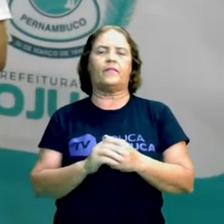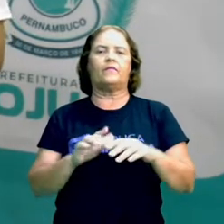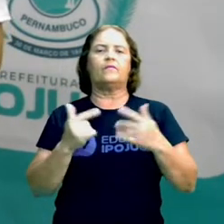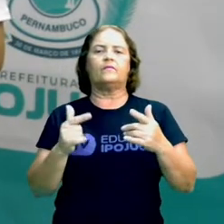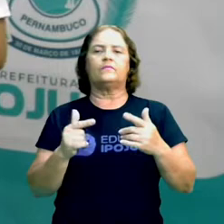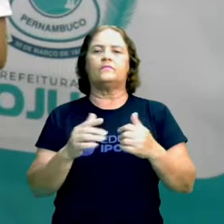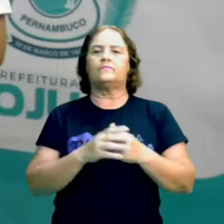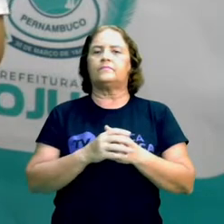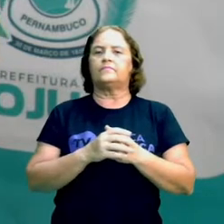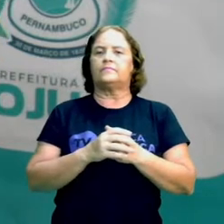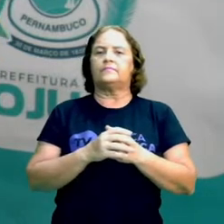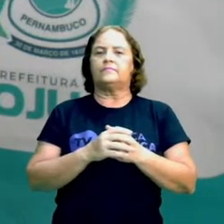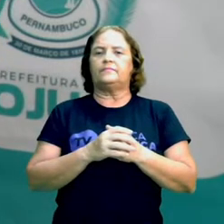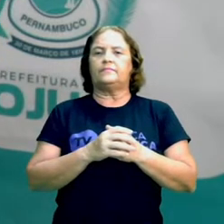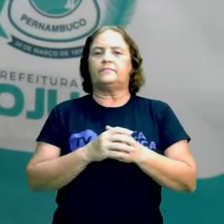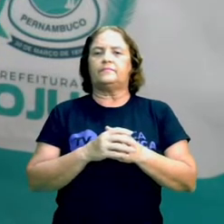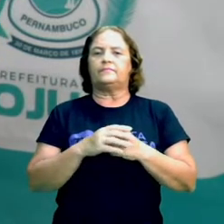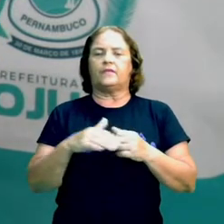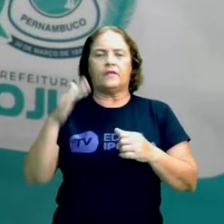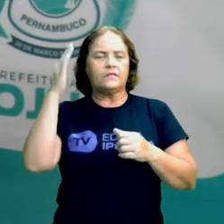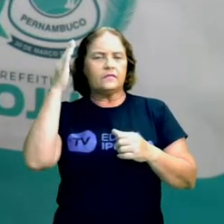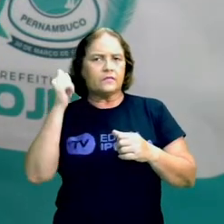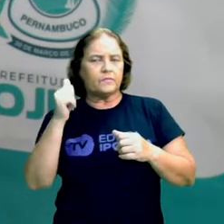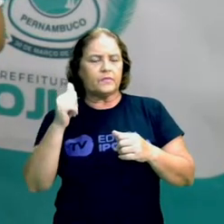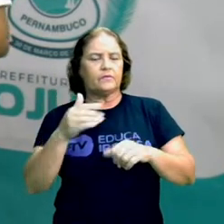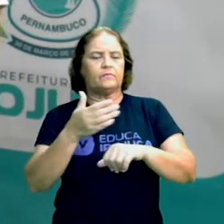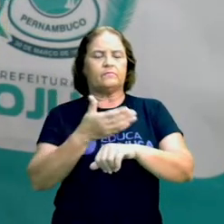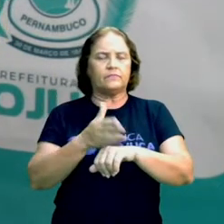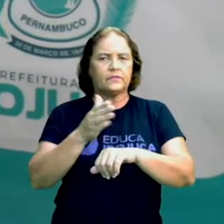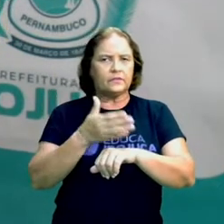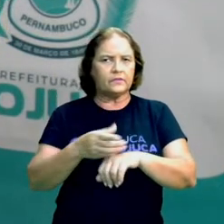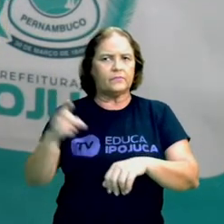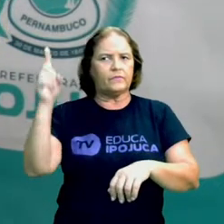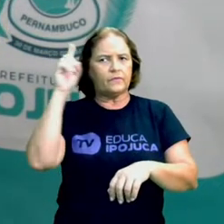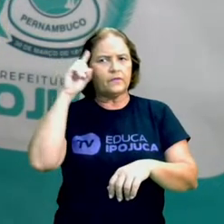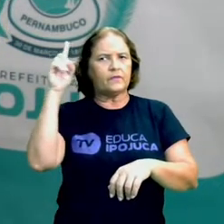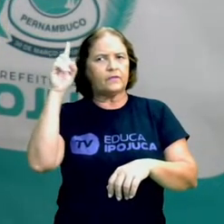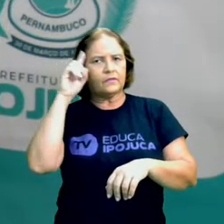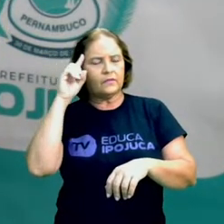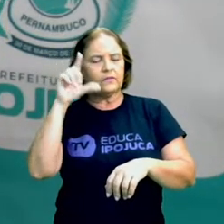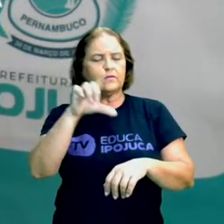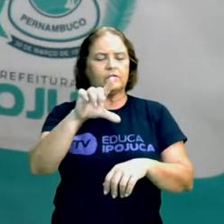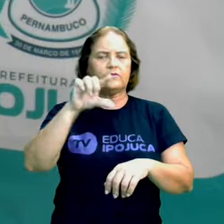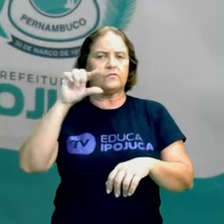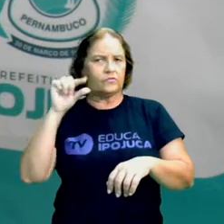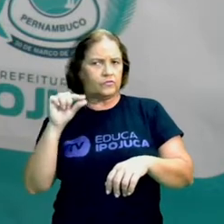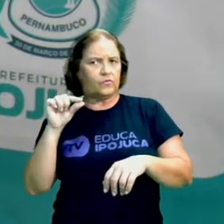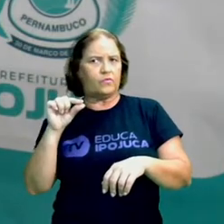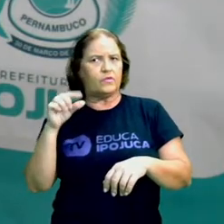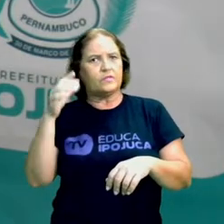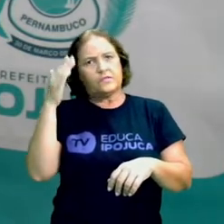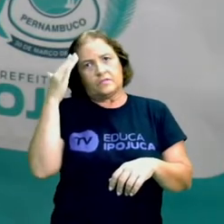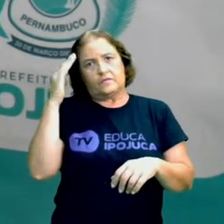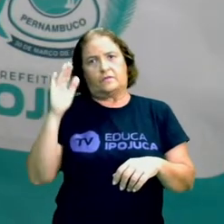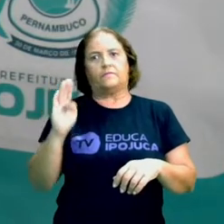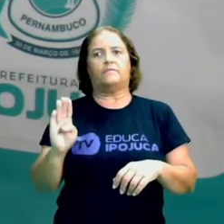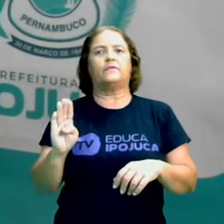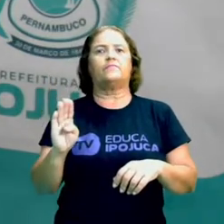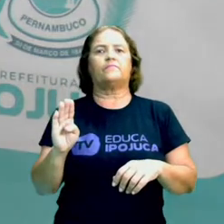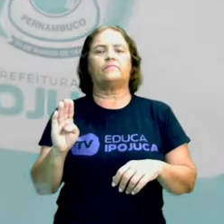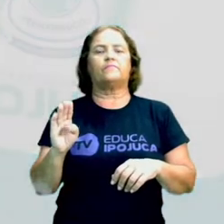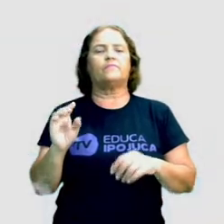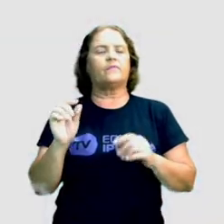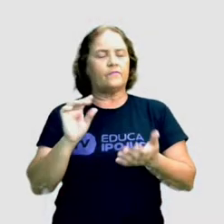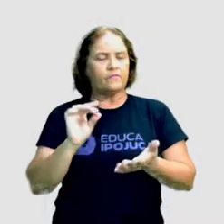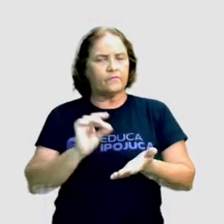olha só. Sabia que praticamos no nosso dia a dia a curadoria de forma inconsciente? Pois é. Olha